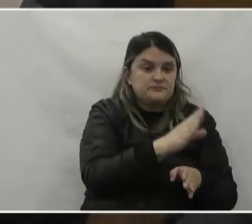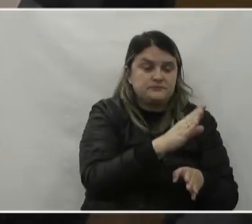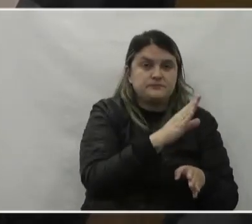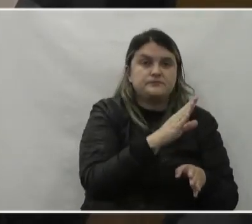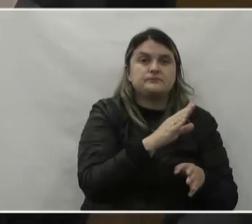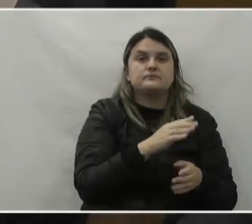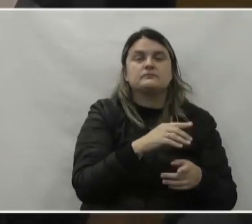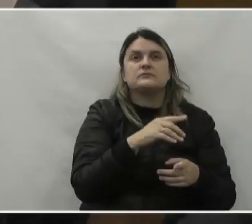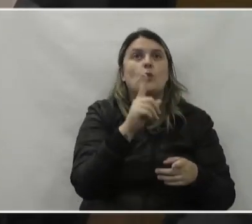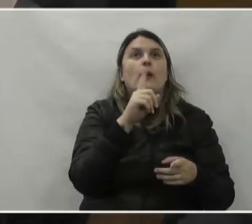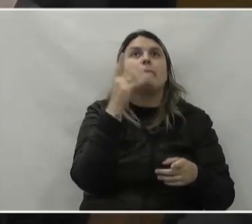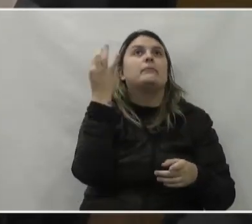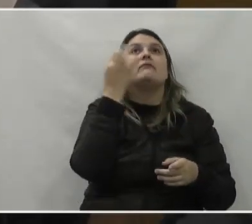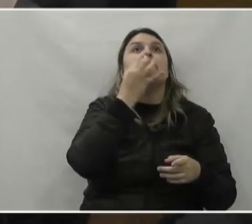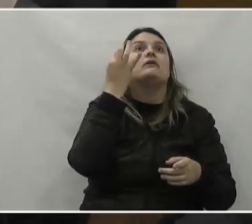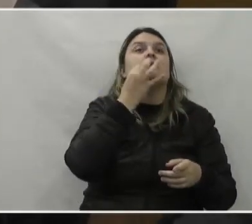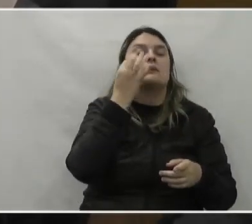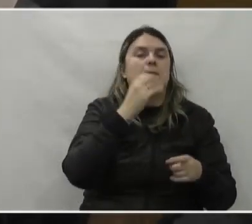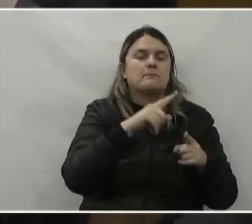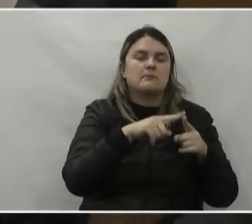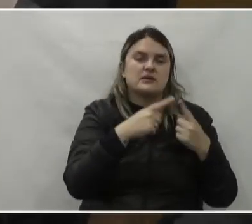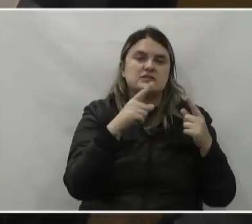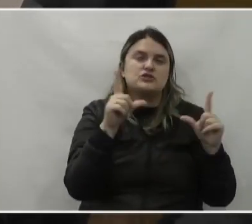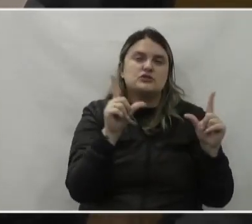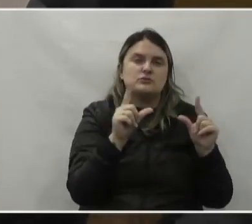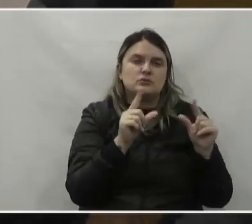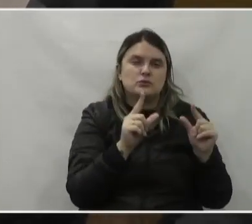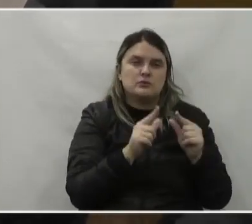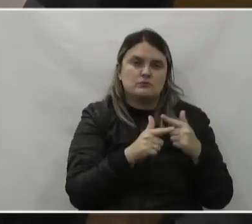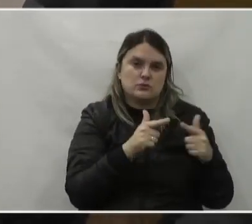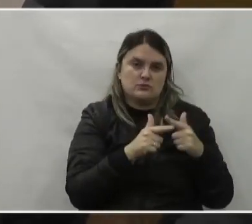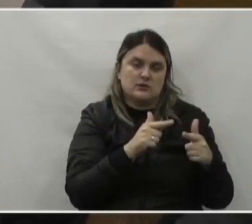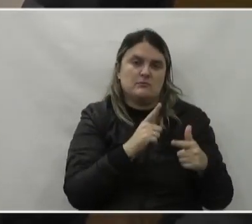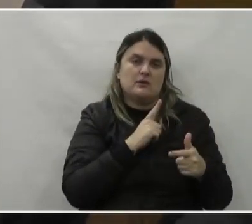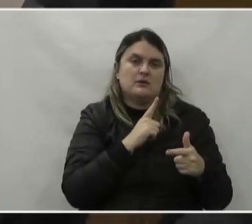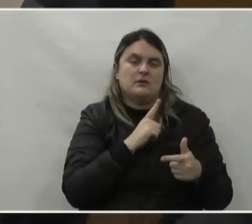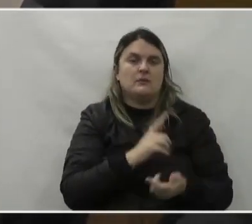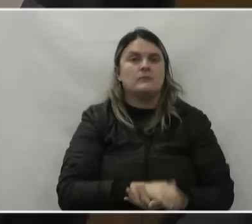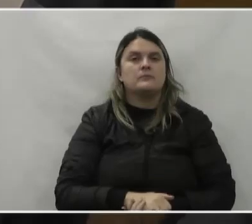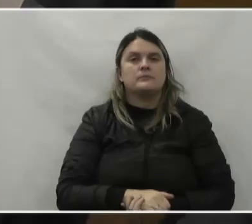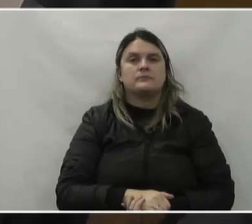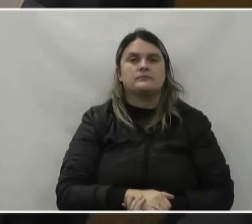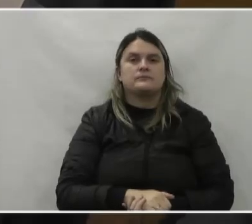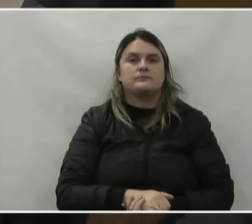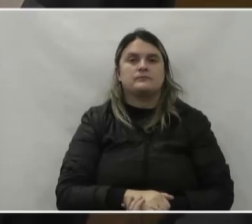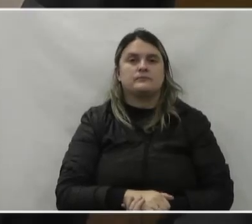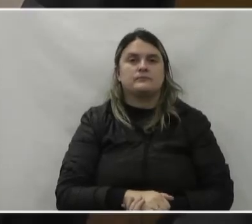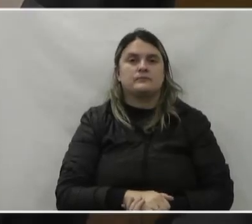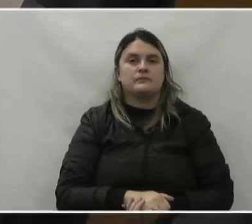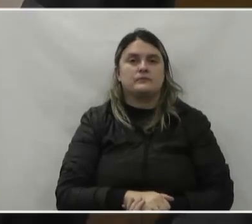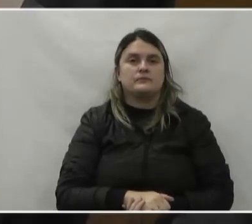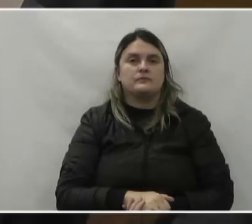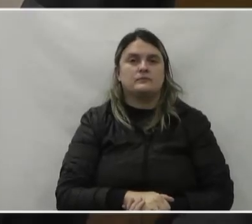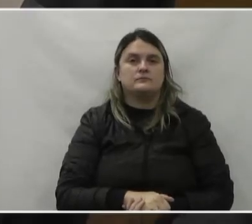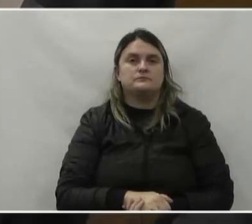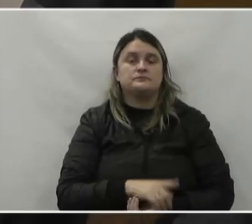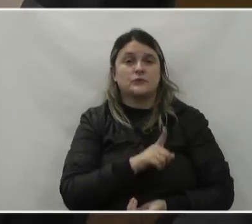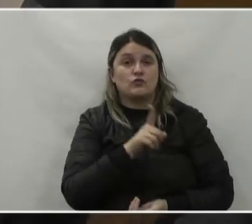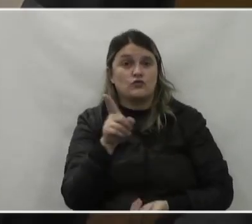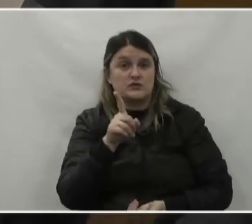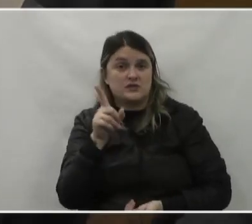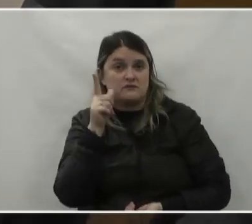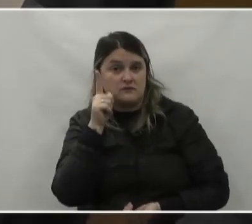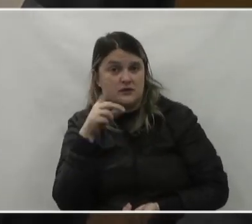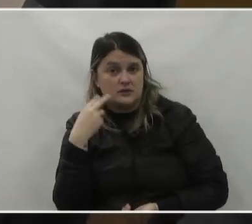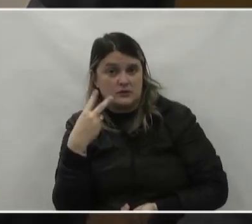a perfeição, mas que possamos diminuir bastante esse problema. Você, vereadora,